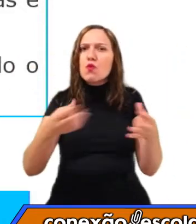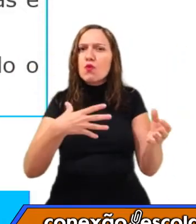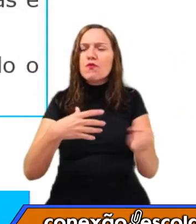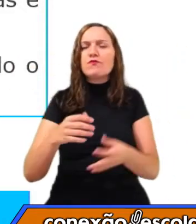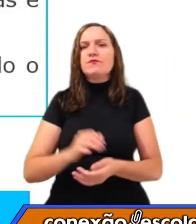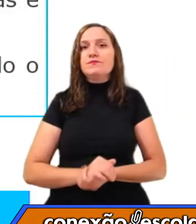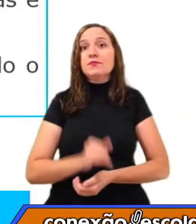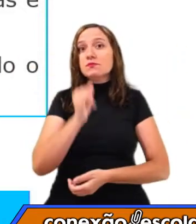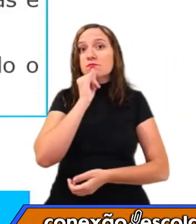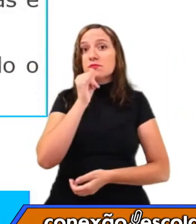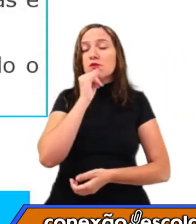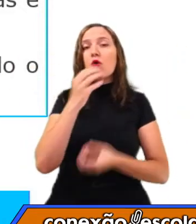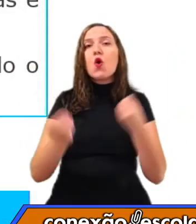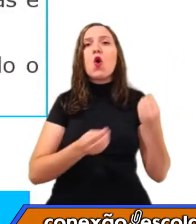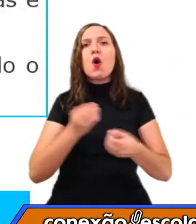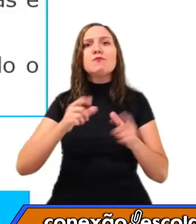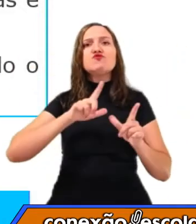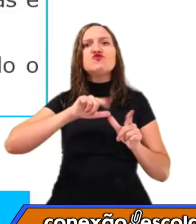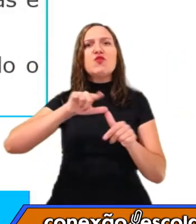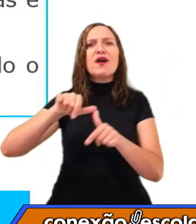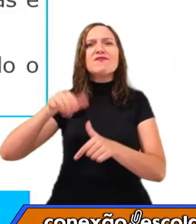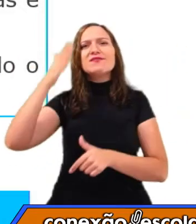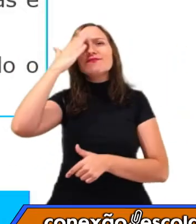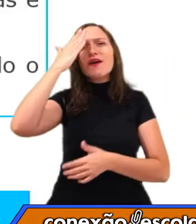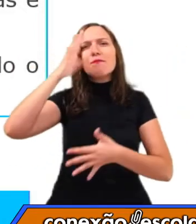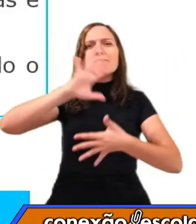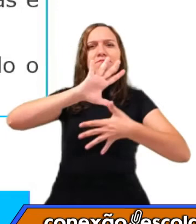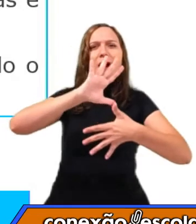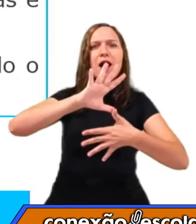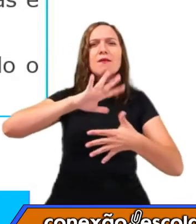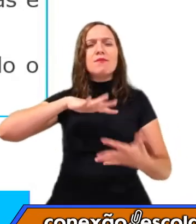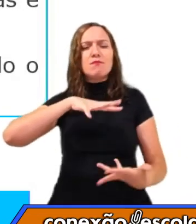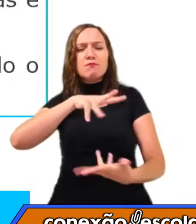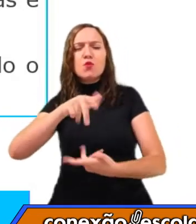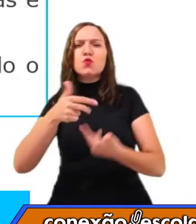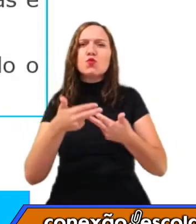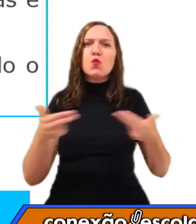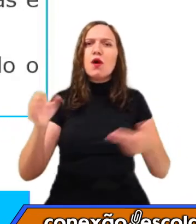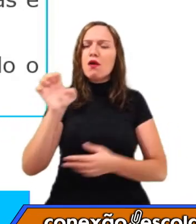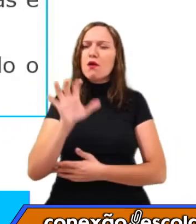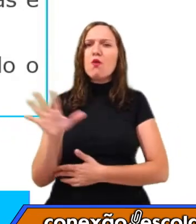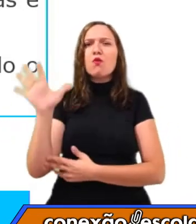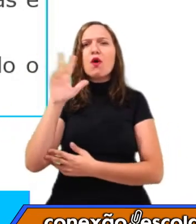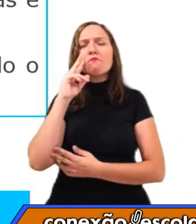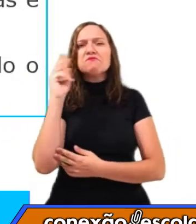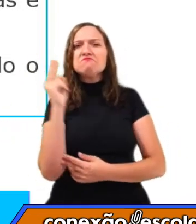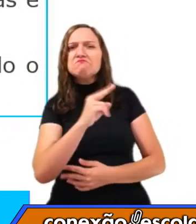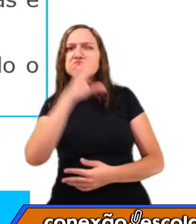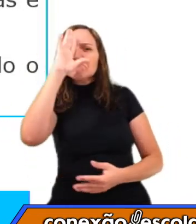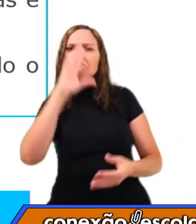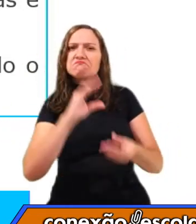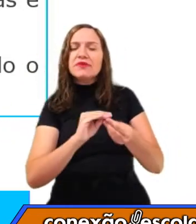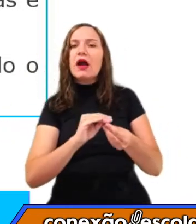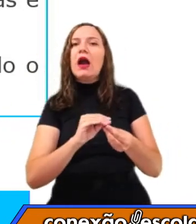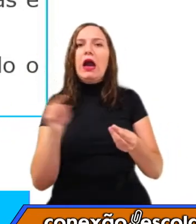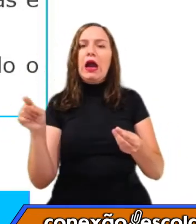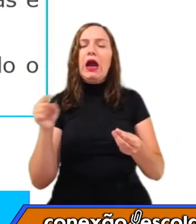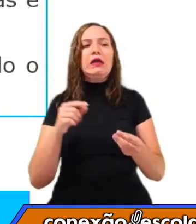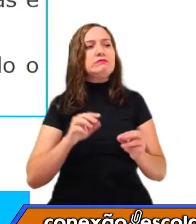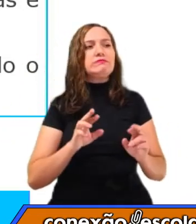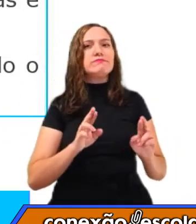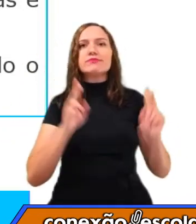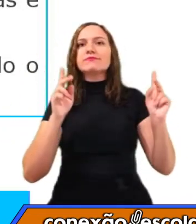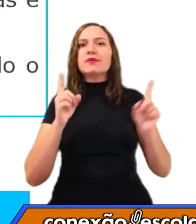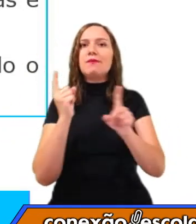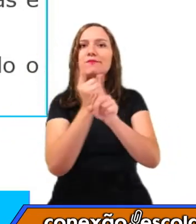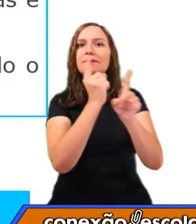exemplo, o conhecimento geográfico que se tinha do mundo, né, que o europeu tinha, foi completamente